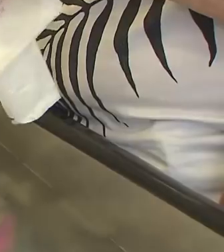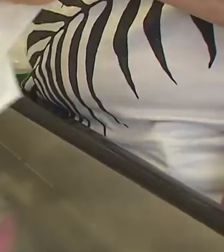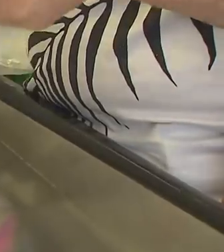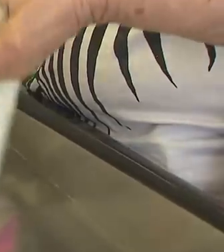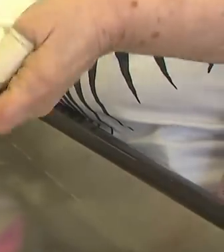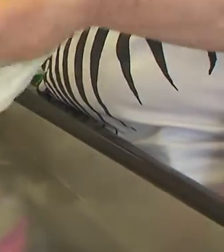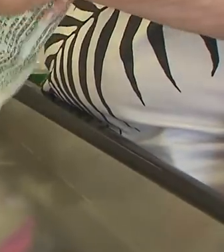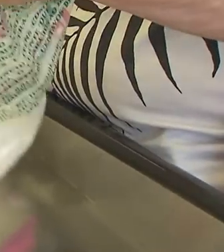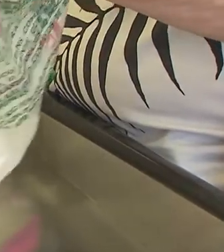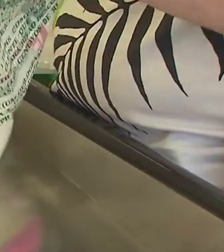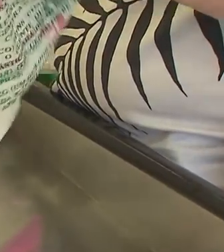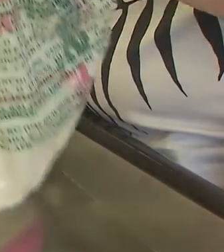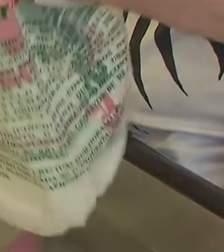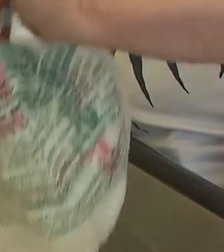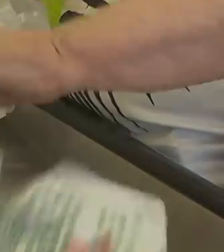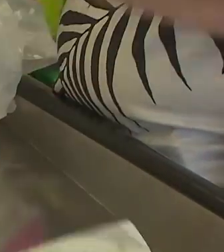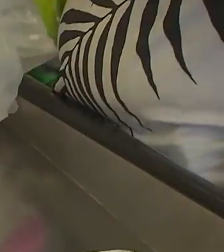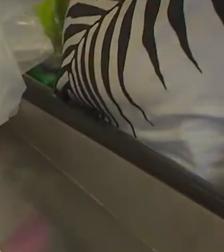Tchau.